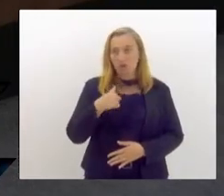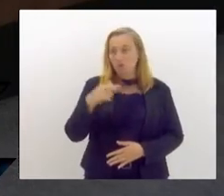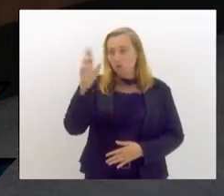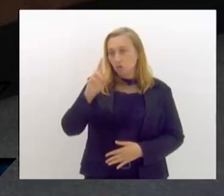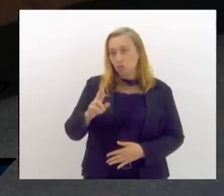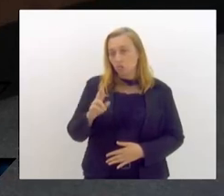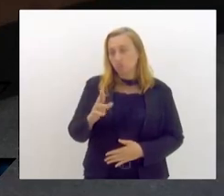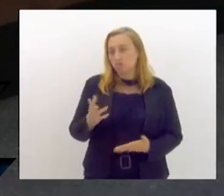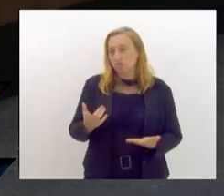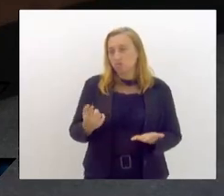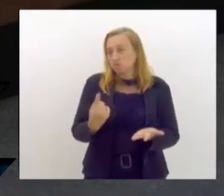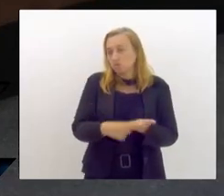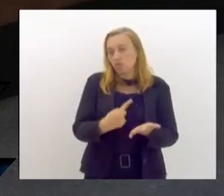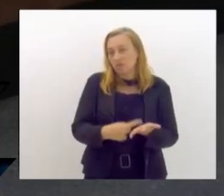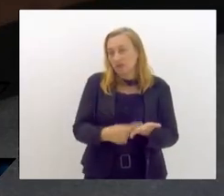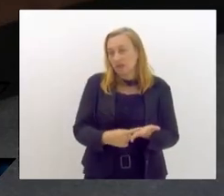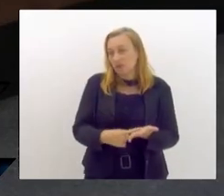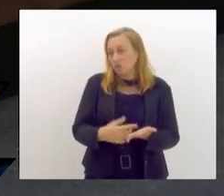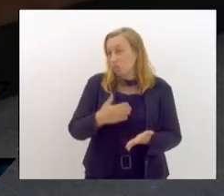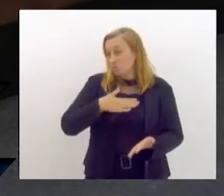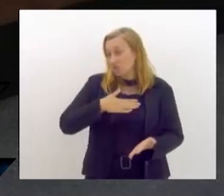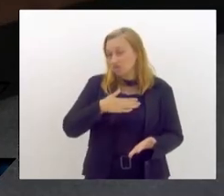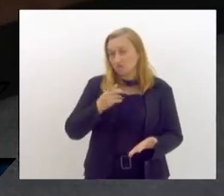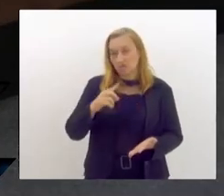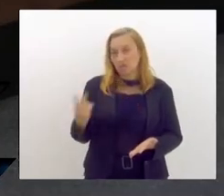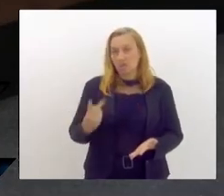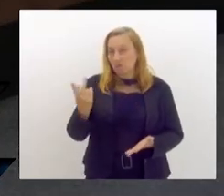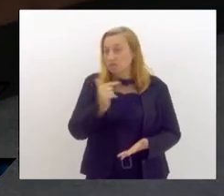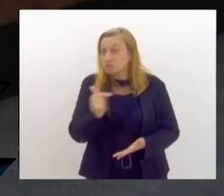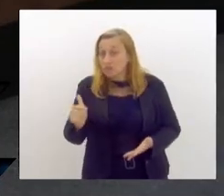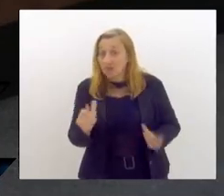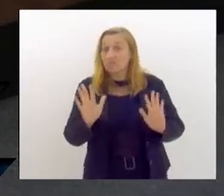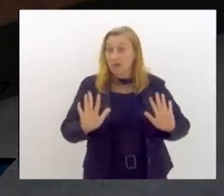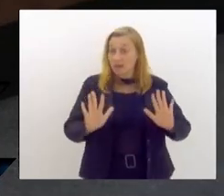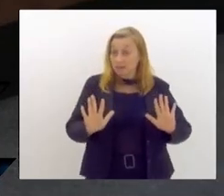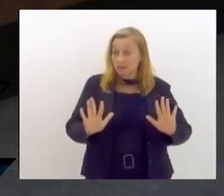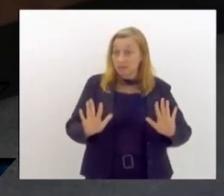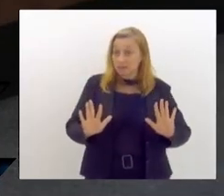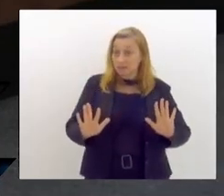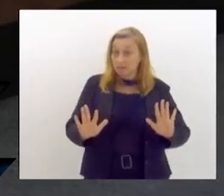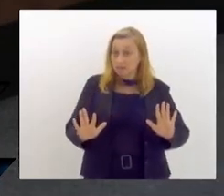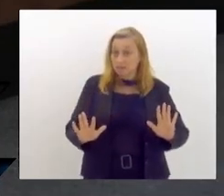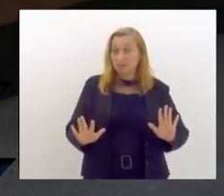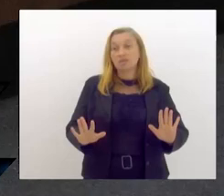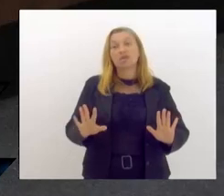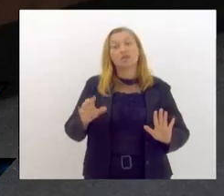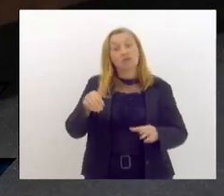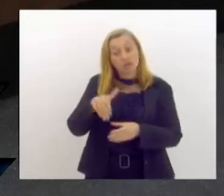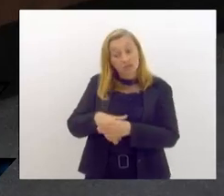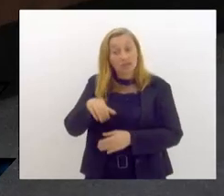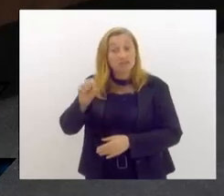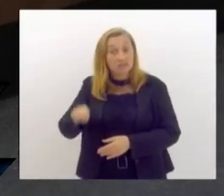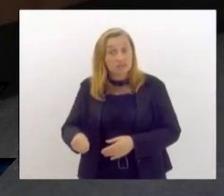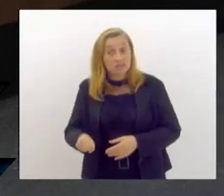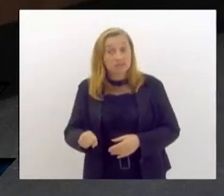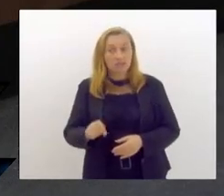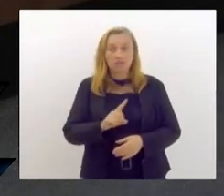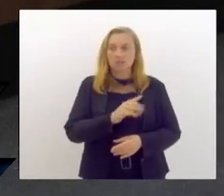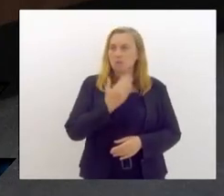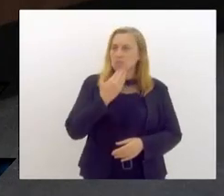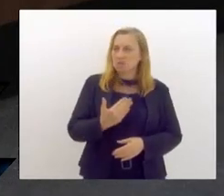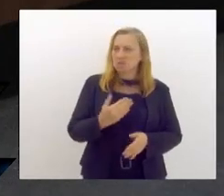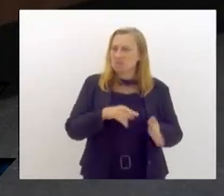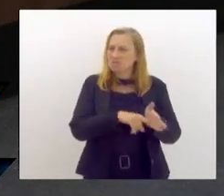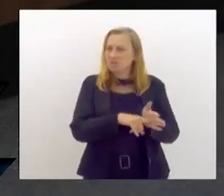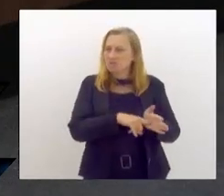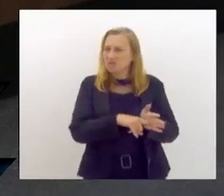Não combinaram com os russos, não vale para mim. Apesar de eu votar sim, e apesar de não pedir